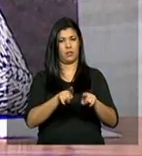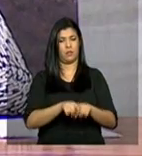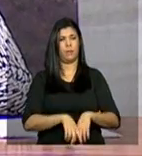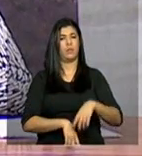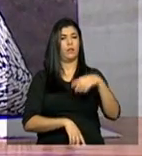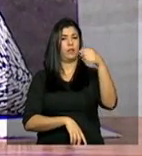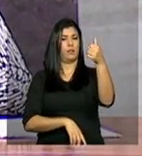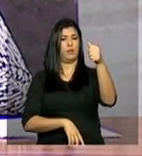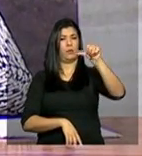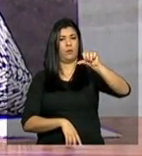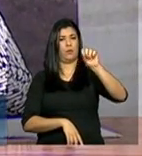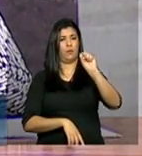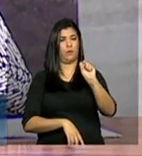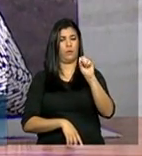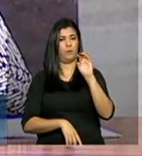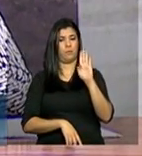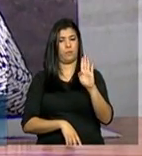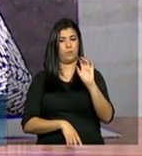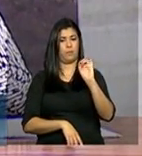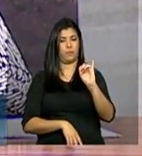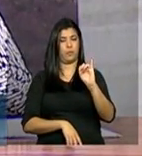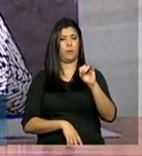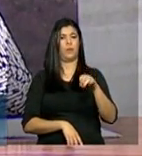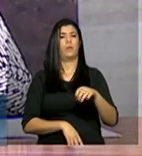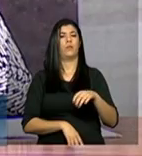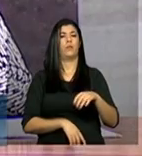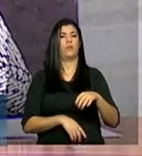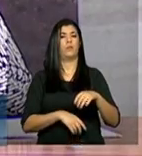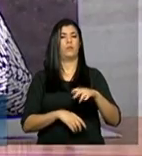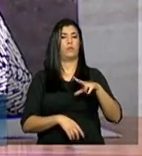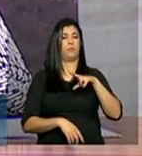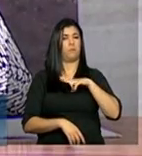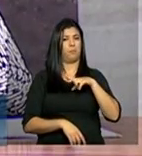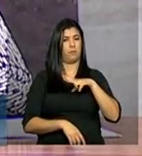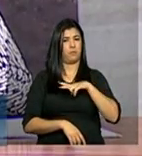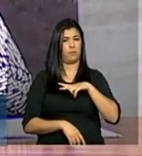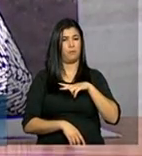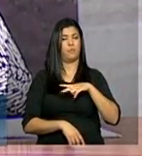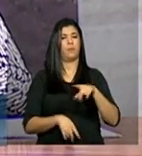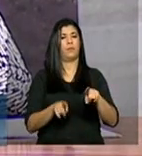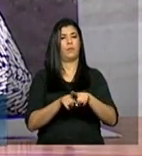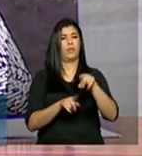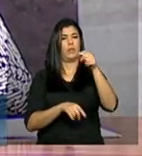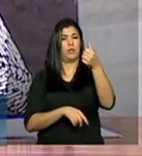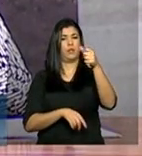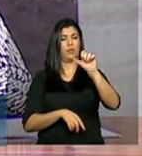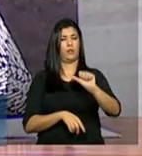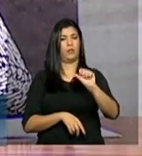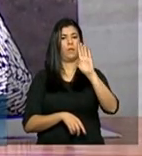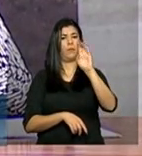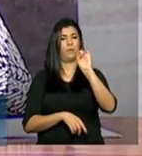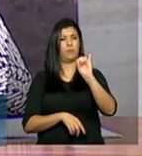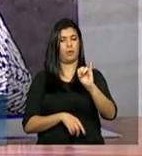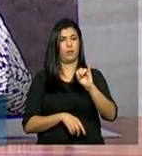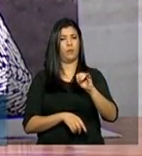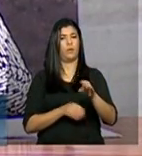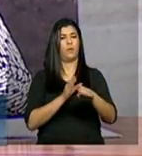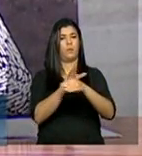198 bilhões do setor privado, 19 bilhões em financiamento ao setor público,